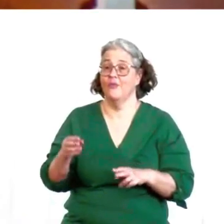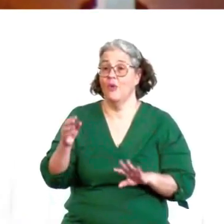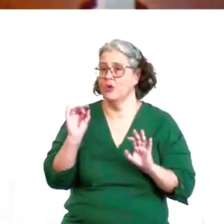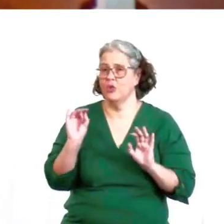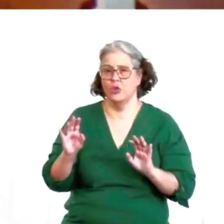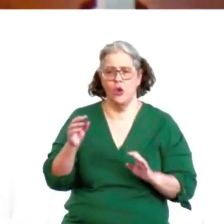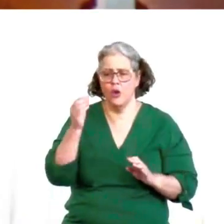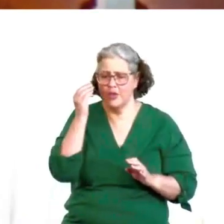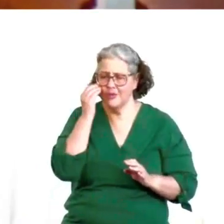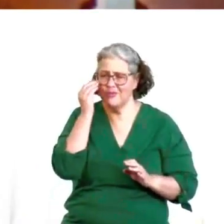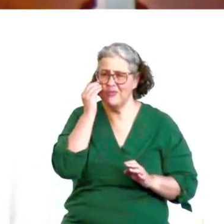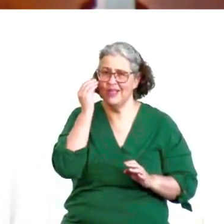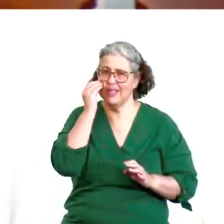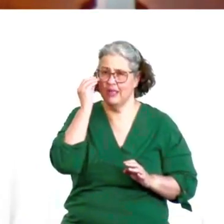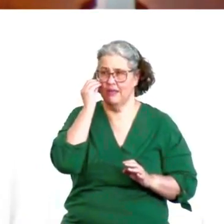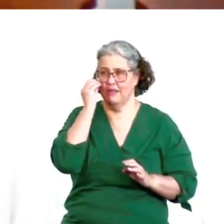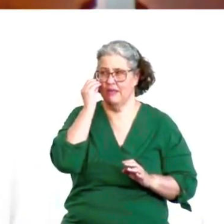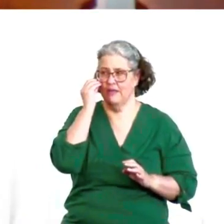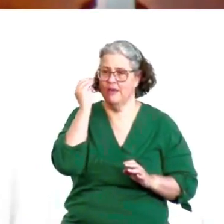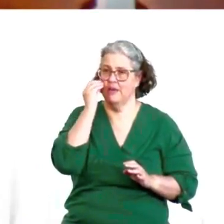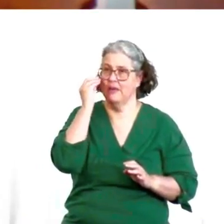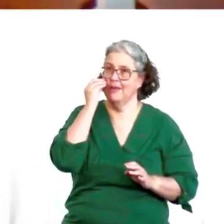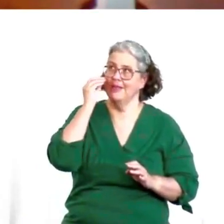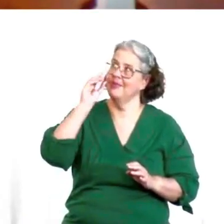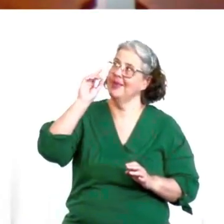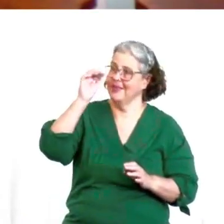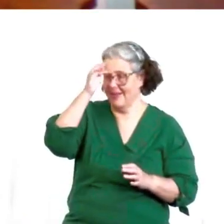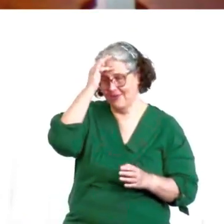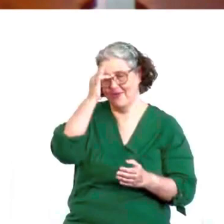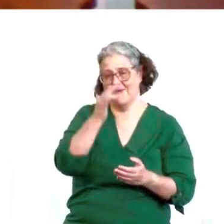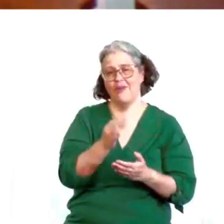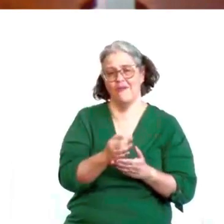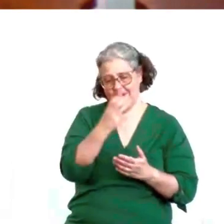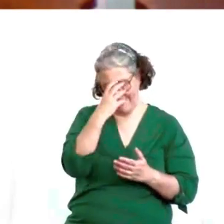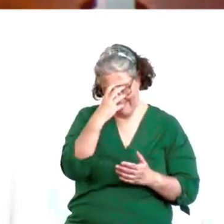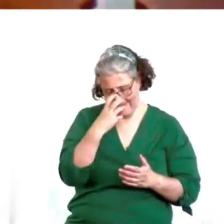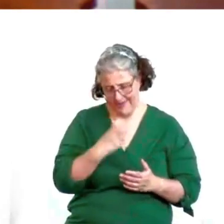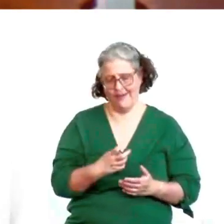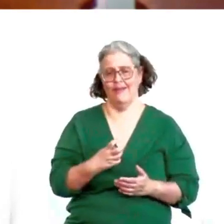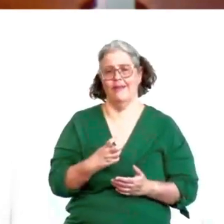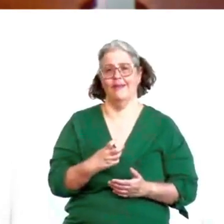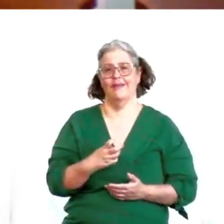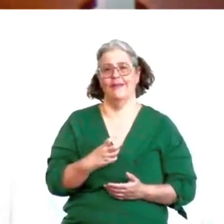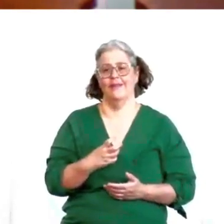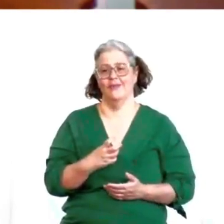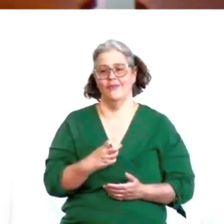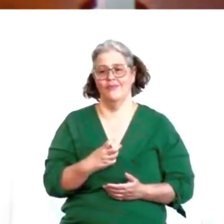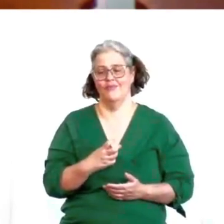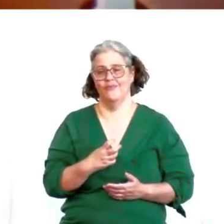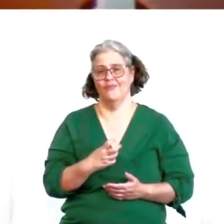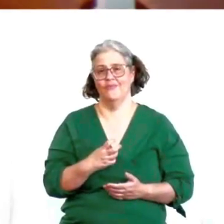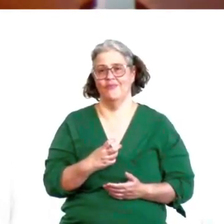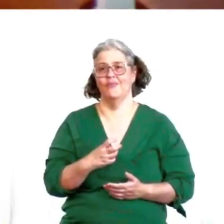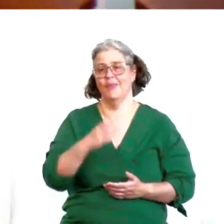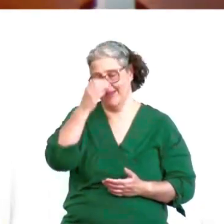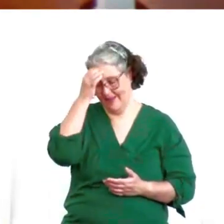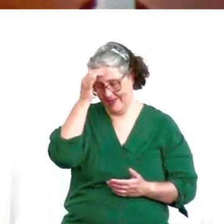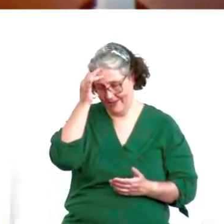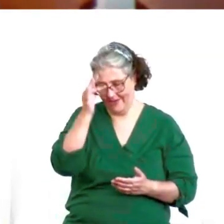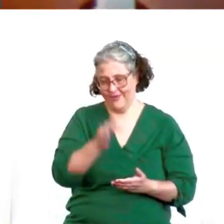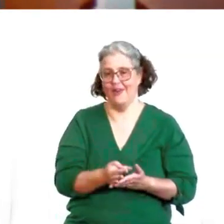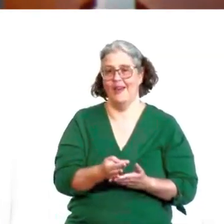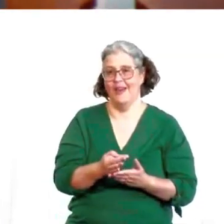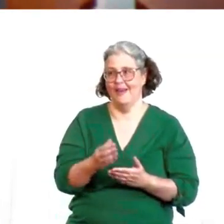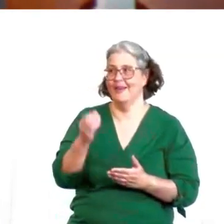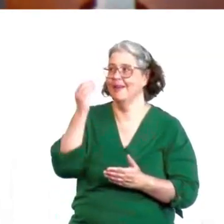foram experiências de uma fé madura, de uma fé real, de uma fé que foi de fato experimentada